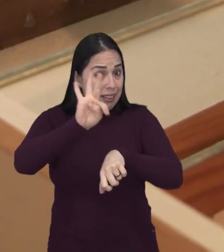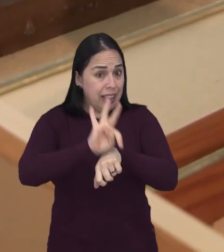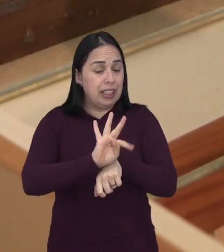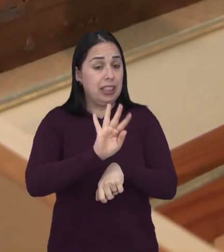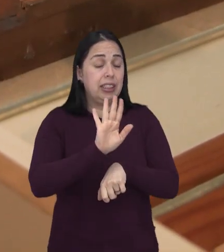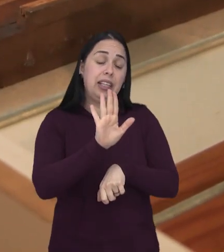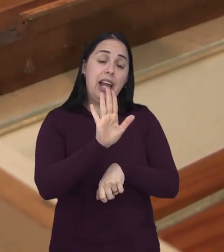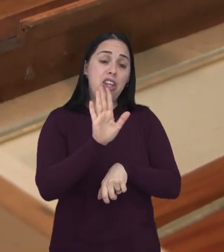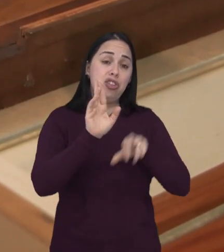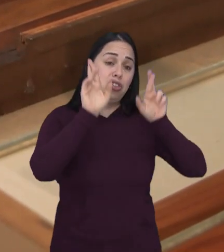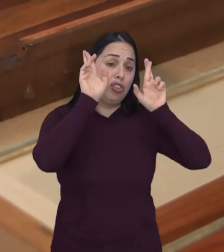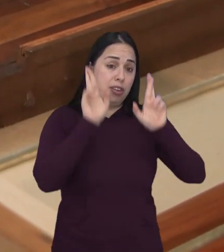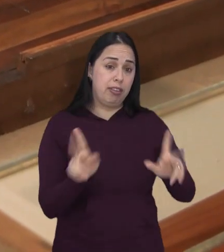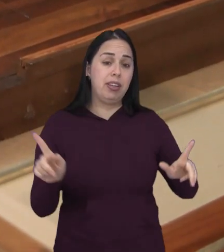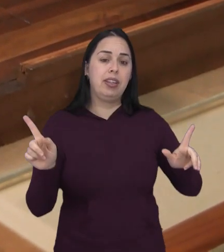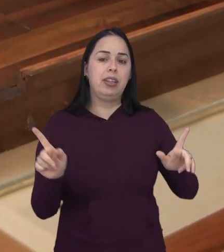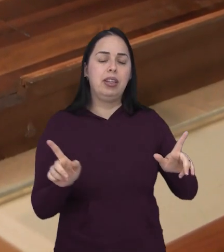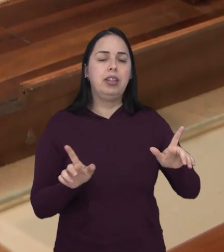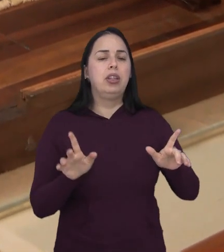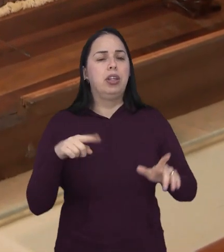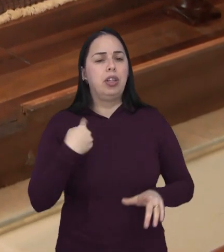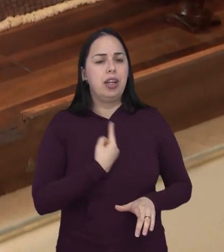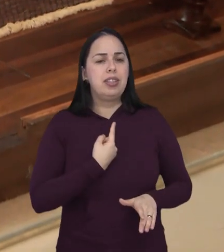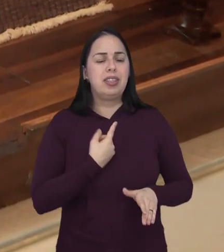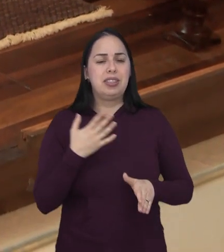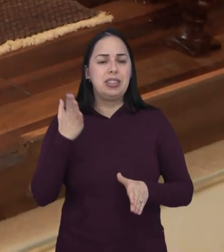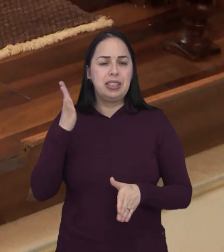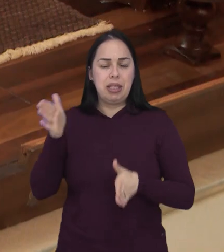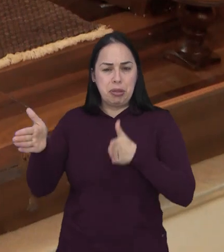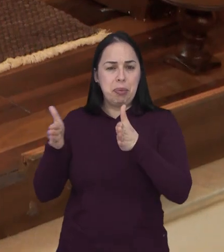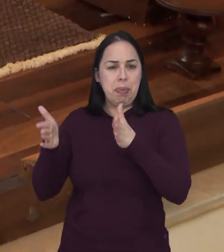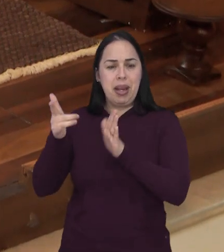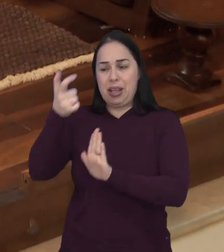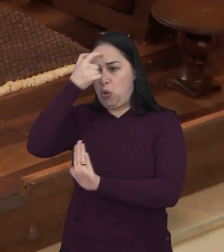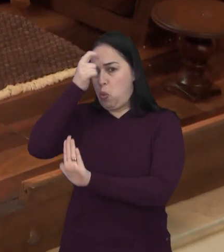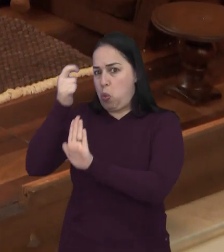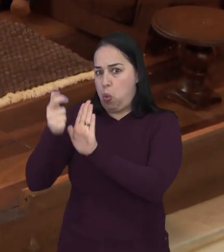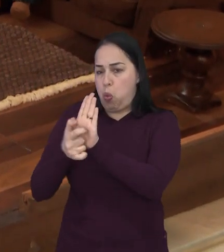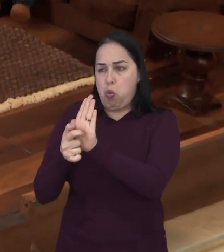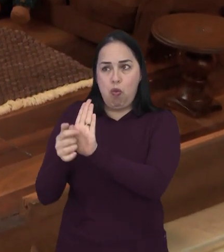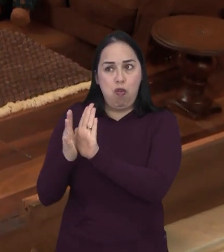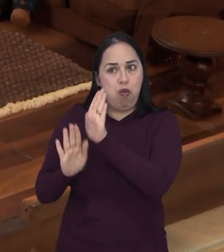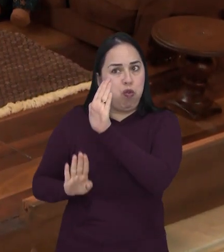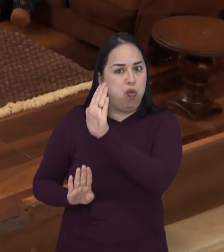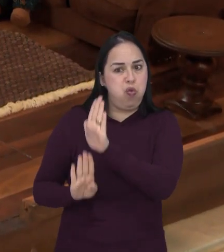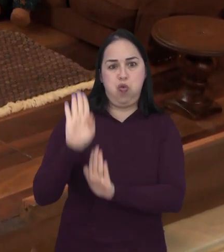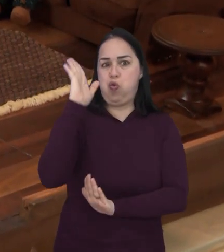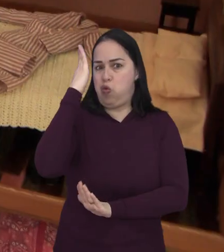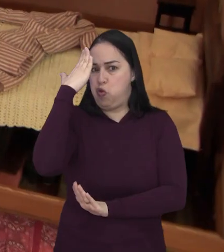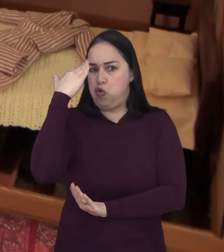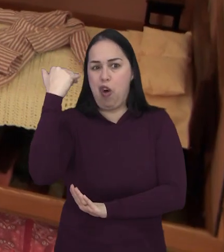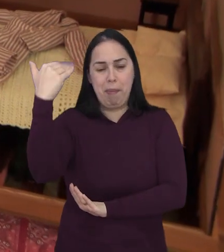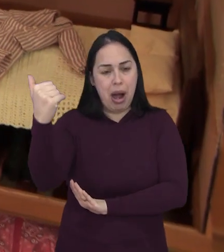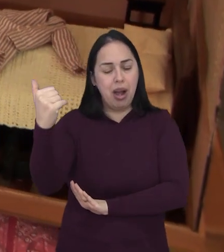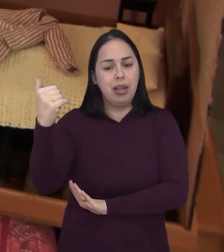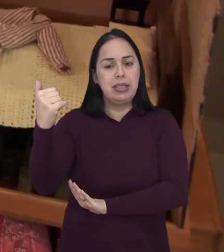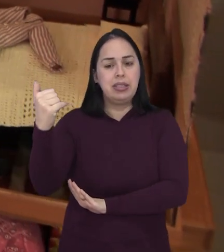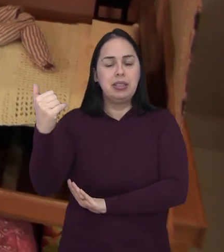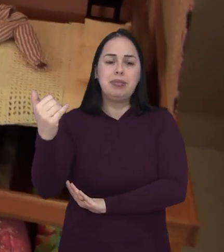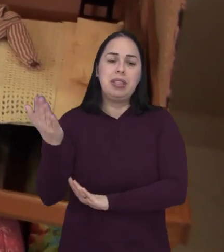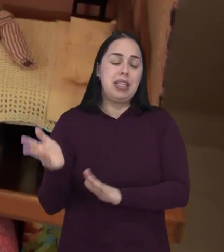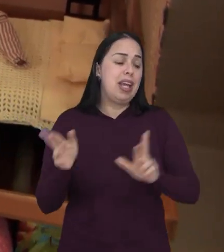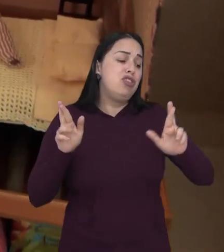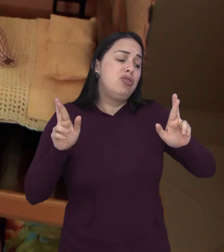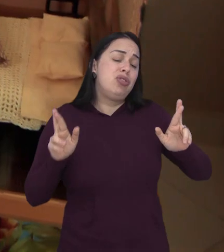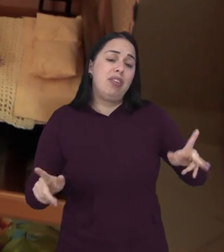curioso. Como a gente está numa época que a inteligência artificial está aí bombando, né, surgindo e tudo